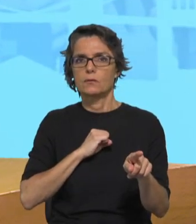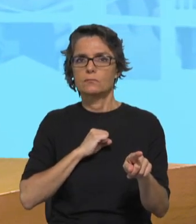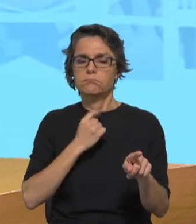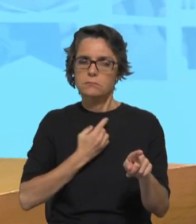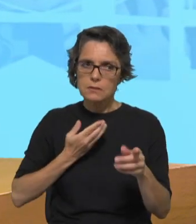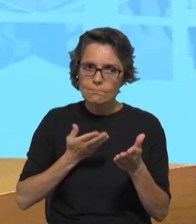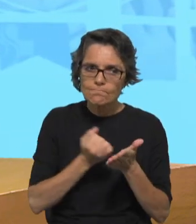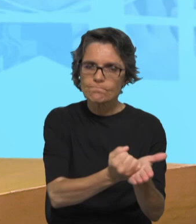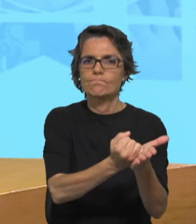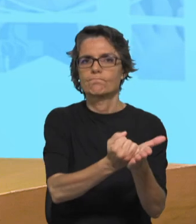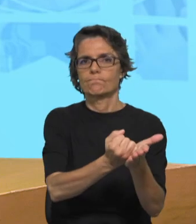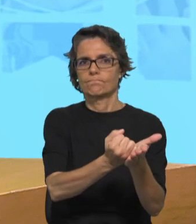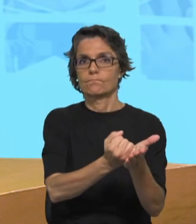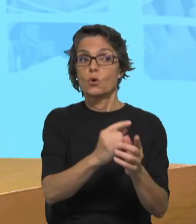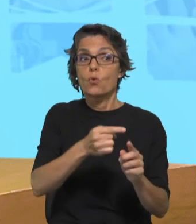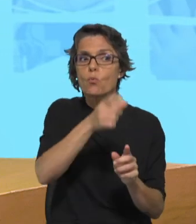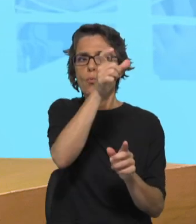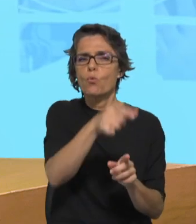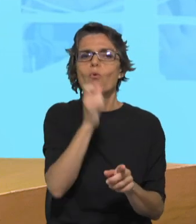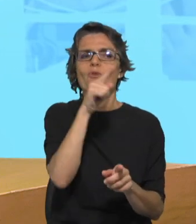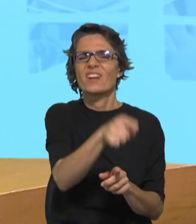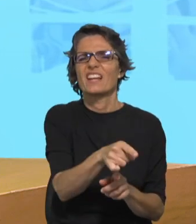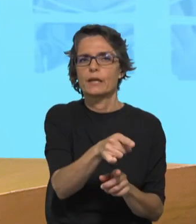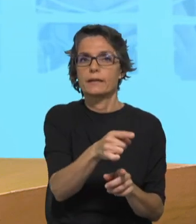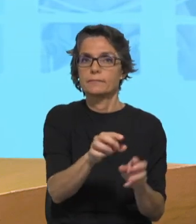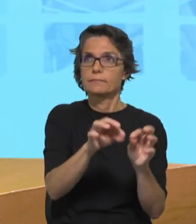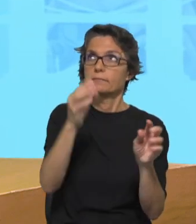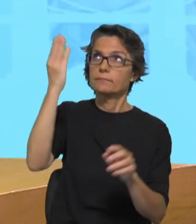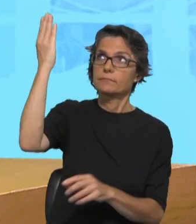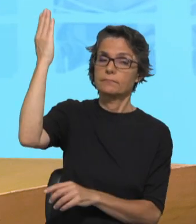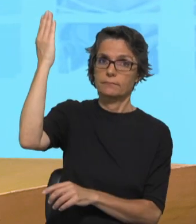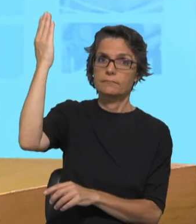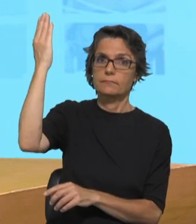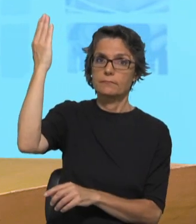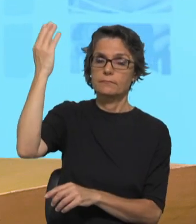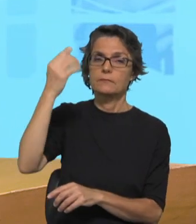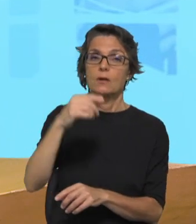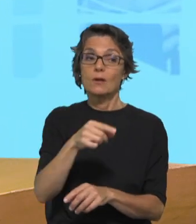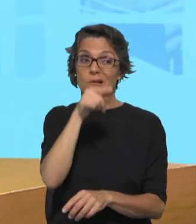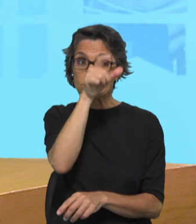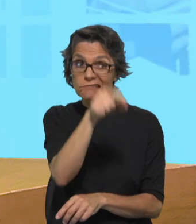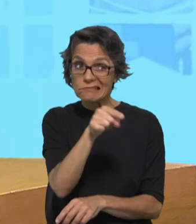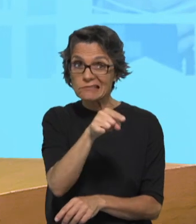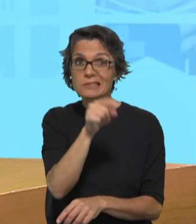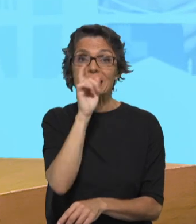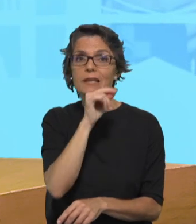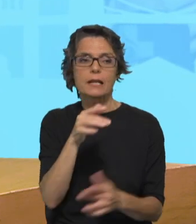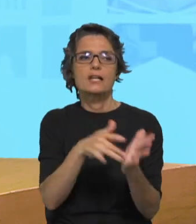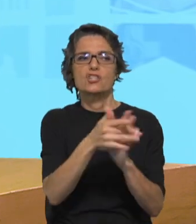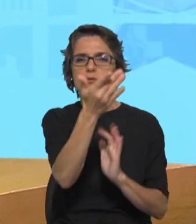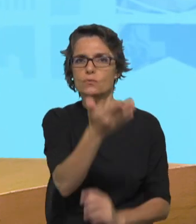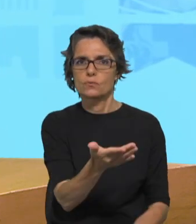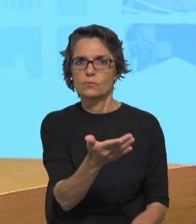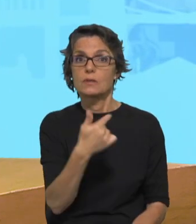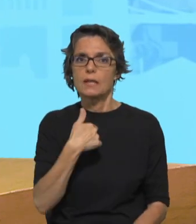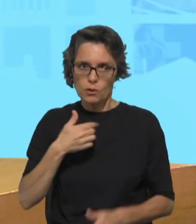é imagem e figura, imagem e semelhança de Deus. O outro é o próprio Jesus, porque o Evangelho,